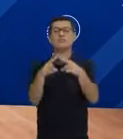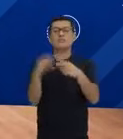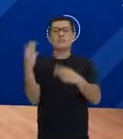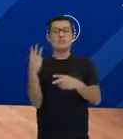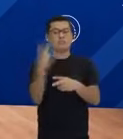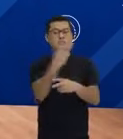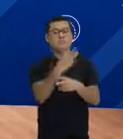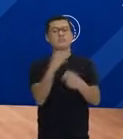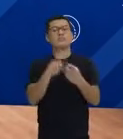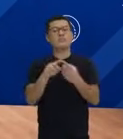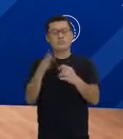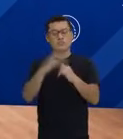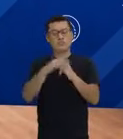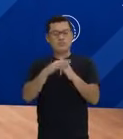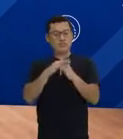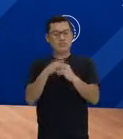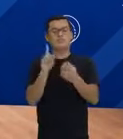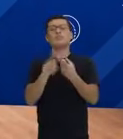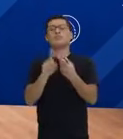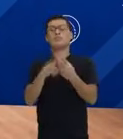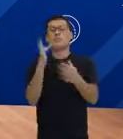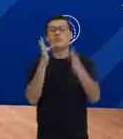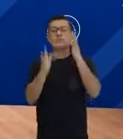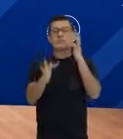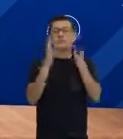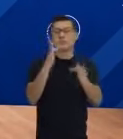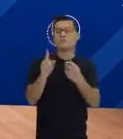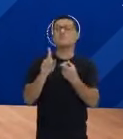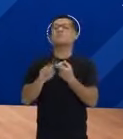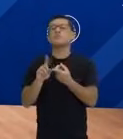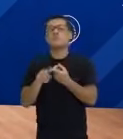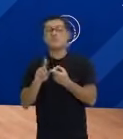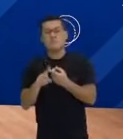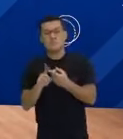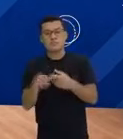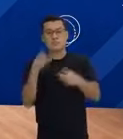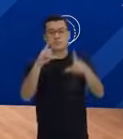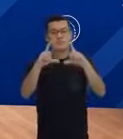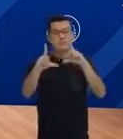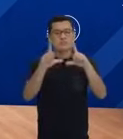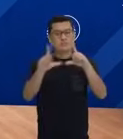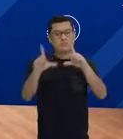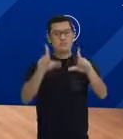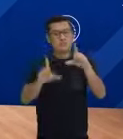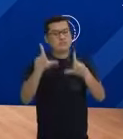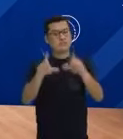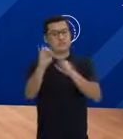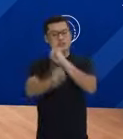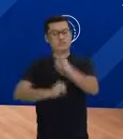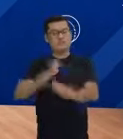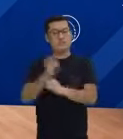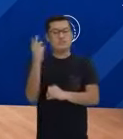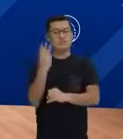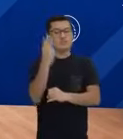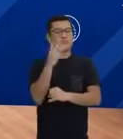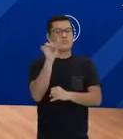cultura no YouTube e na página do Facebook e também tem a TV online né no site